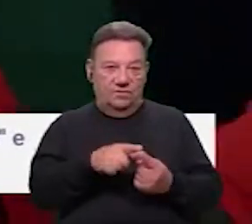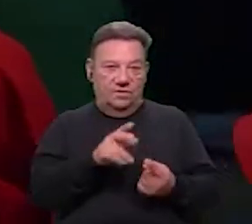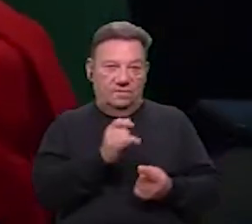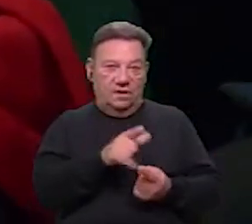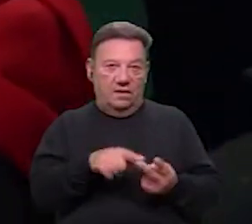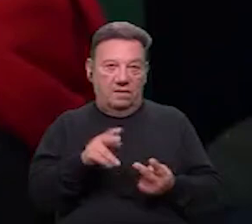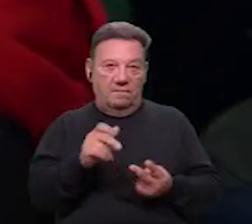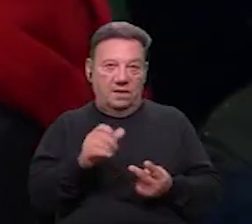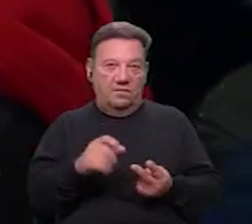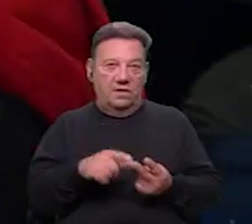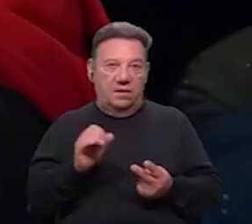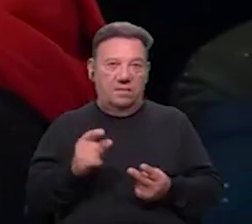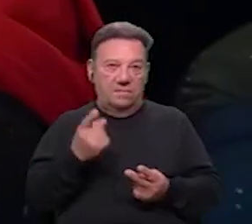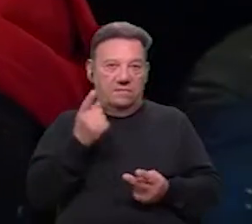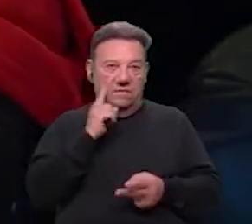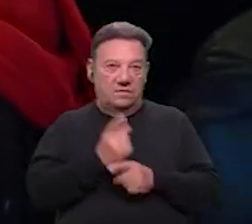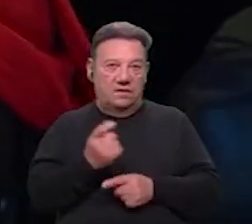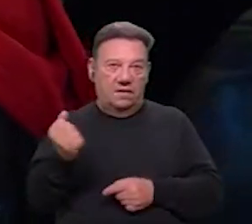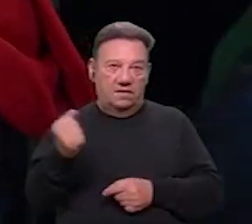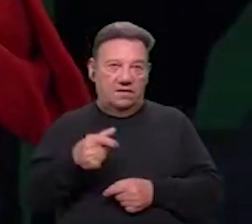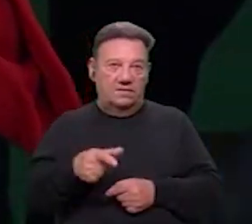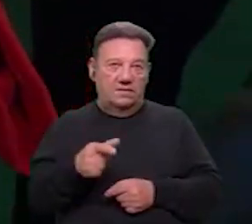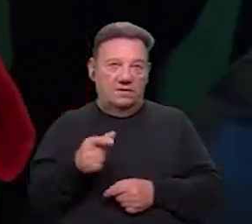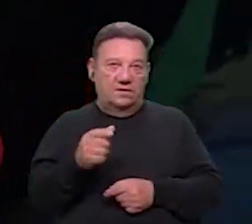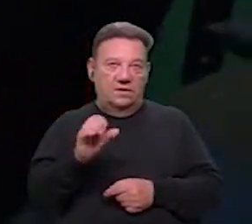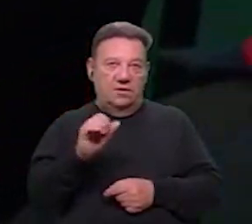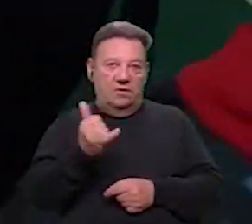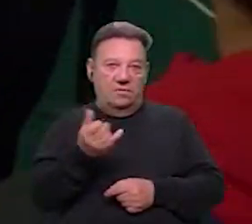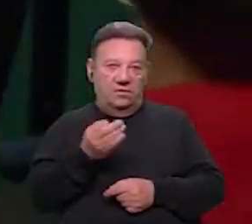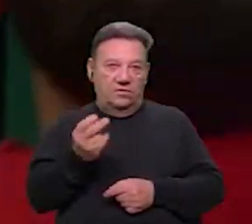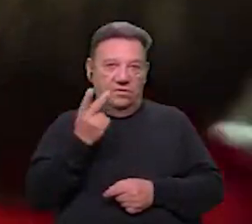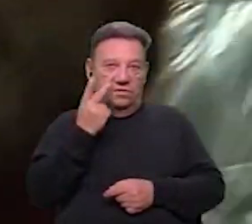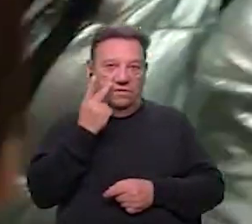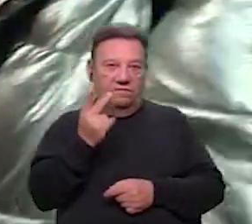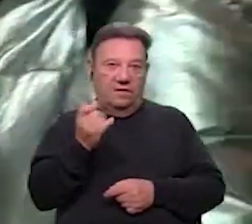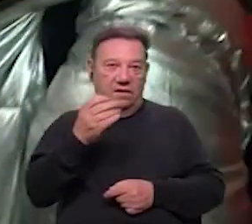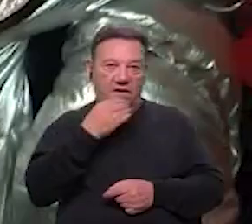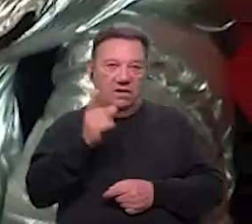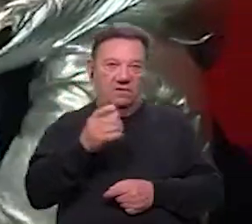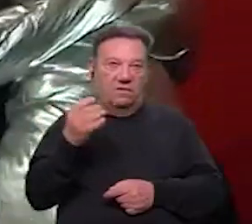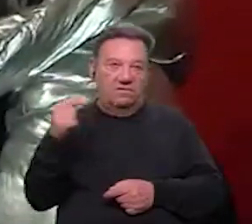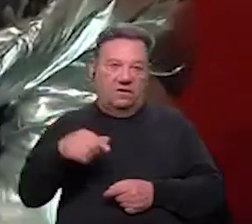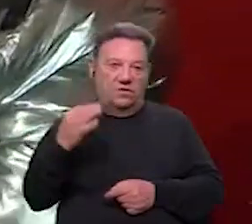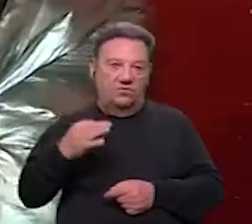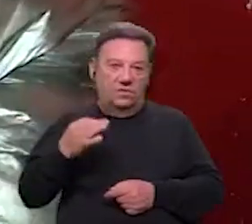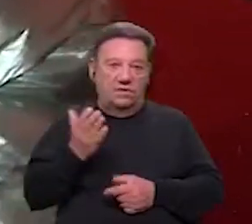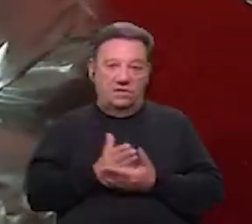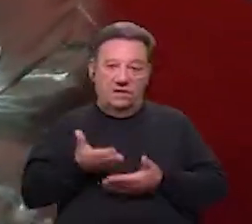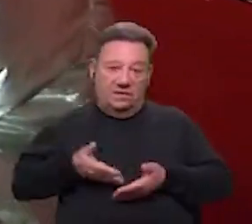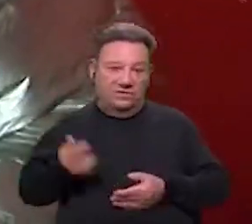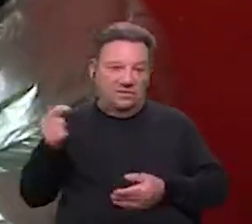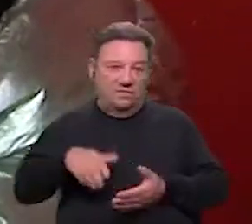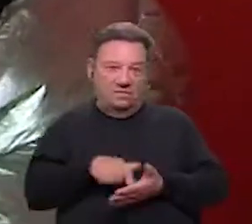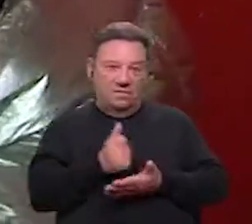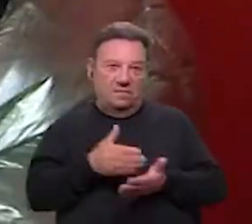Marco, é a primeira vez que os traz aqui a Óbidos Vila Natal? Não. Eles vêm todos os anos, desde que nasceram. E são